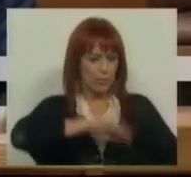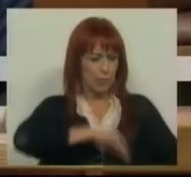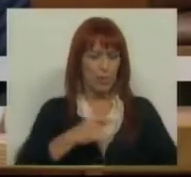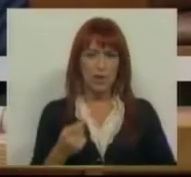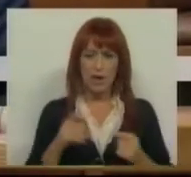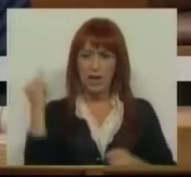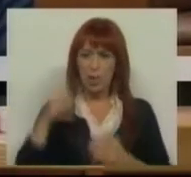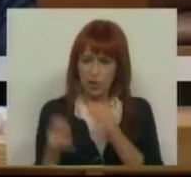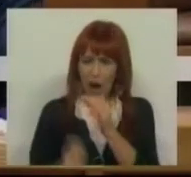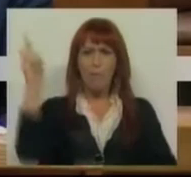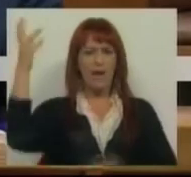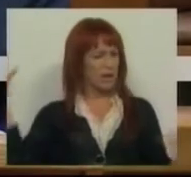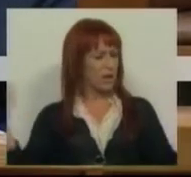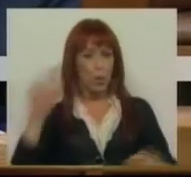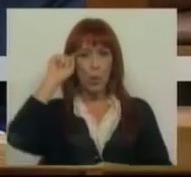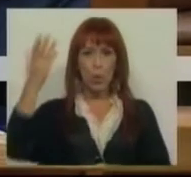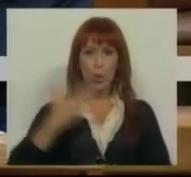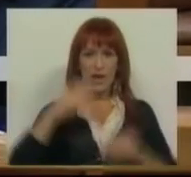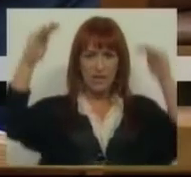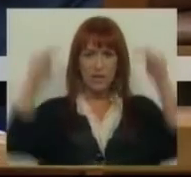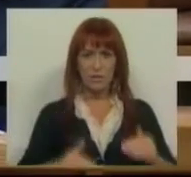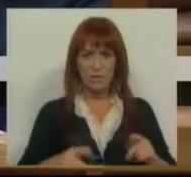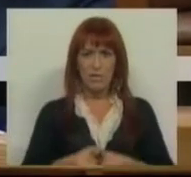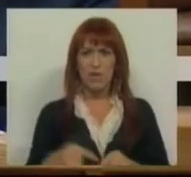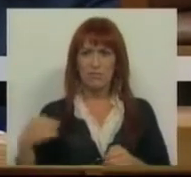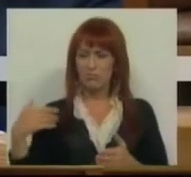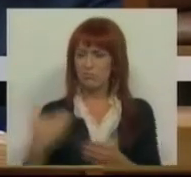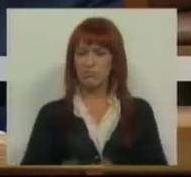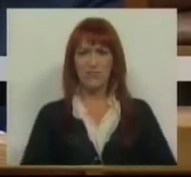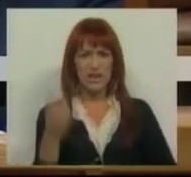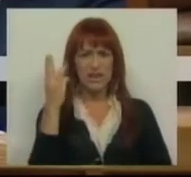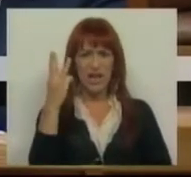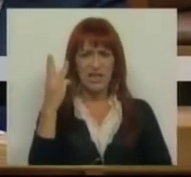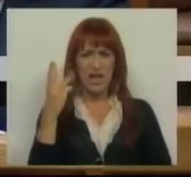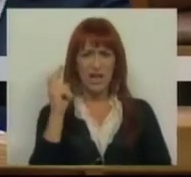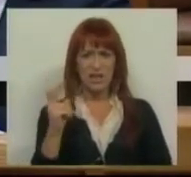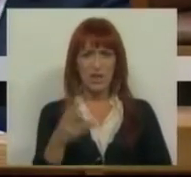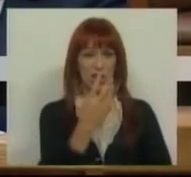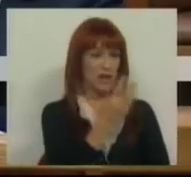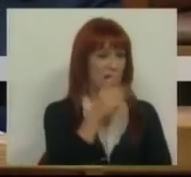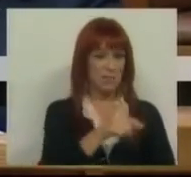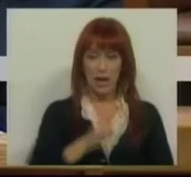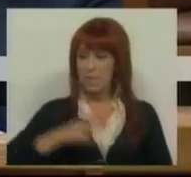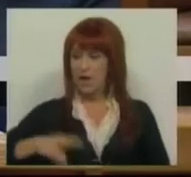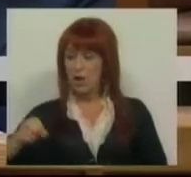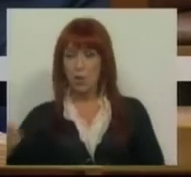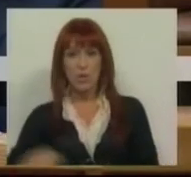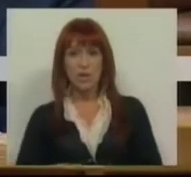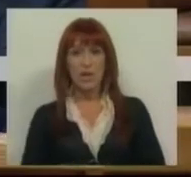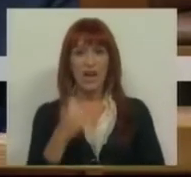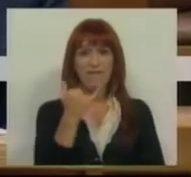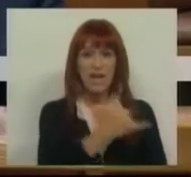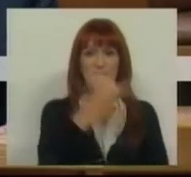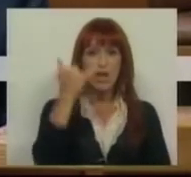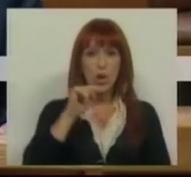e aumento de impostos. O déficit desceu, ao longo destes 3 anos, 3 mil milhões de euros. São